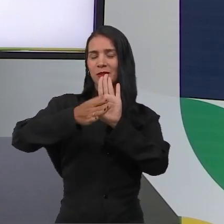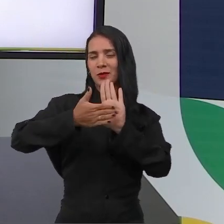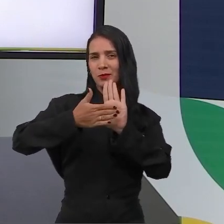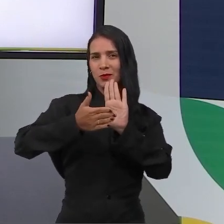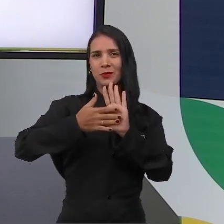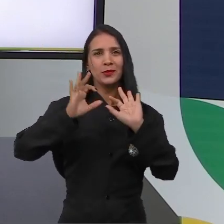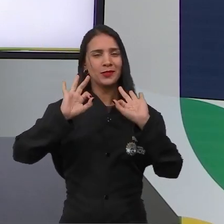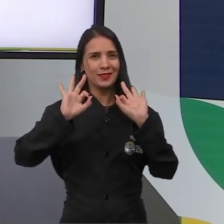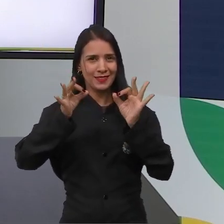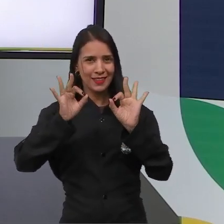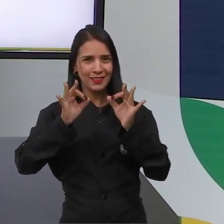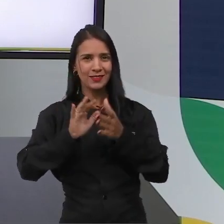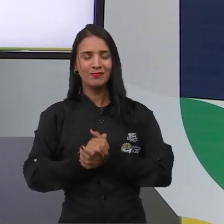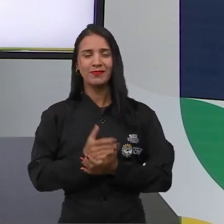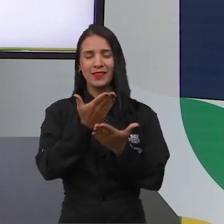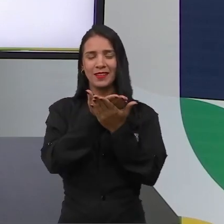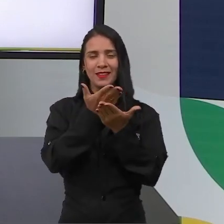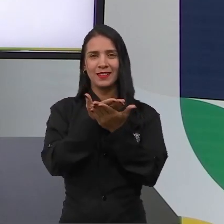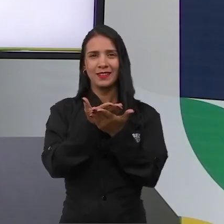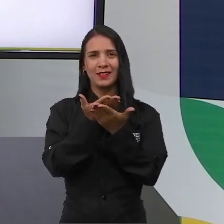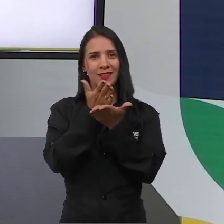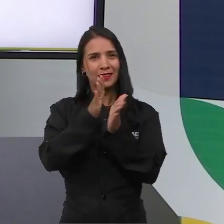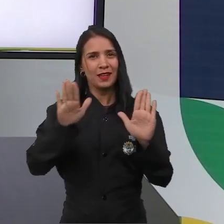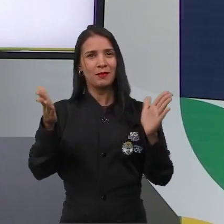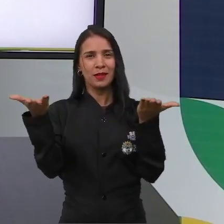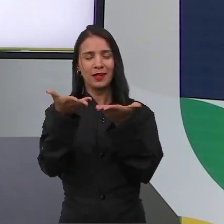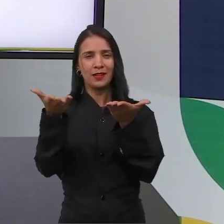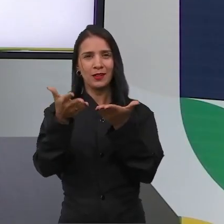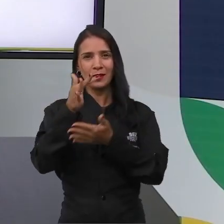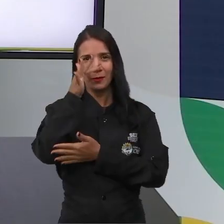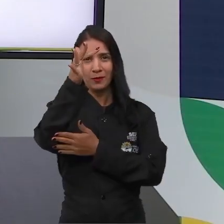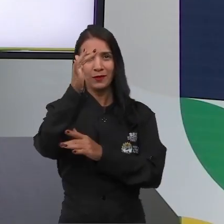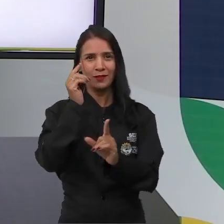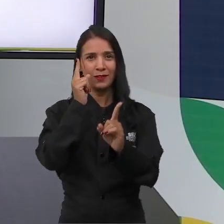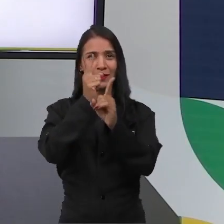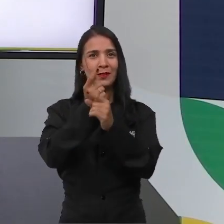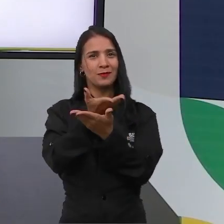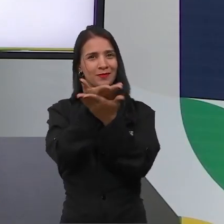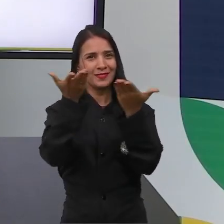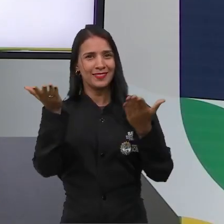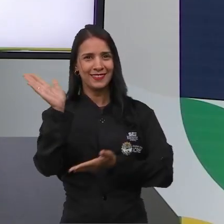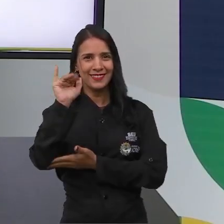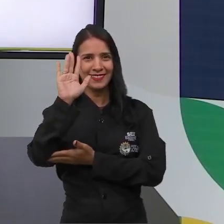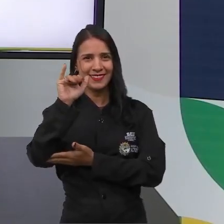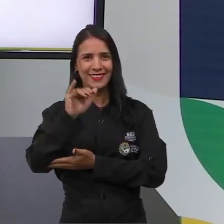tá certo, pessoal? A nossa aula fica por aqui. Eu te vejo numa próxima. Tchau!